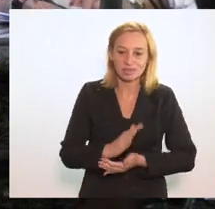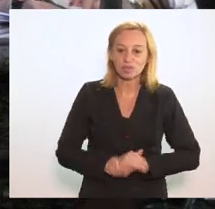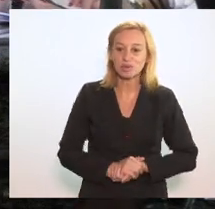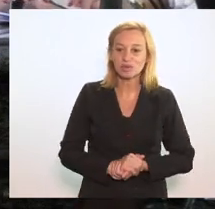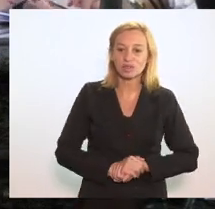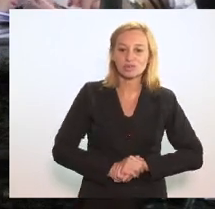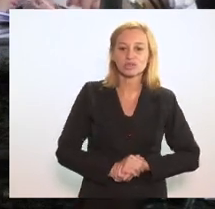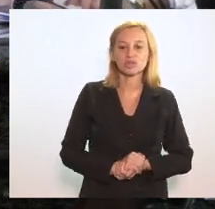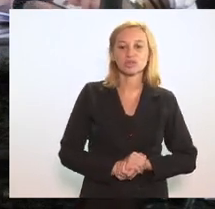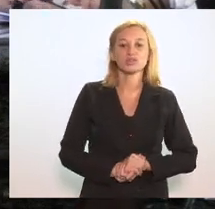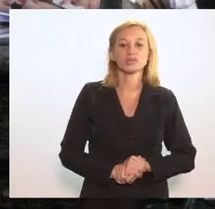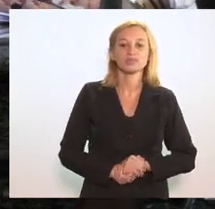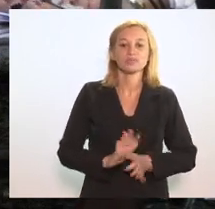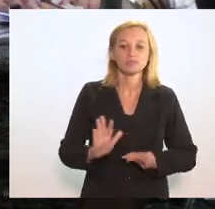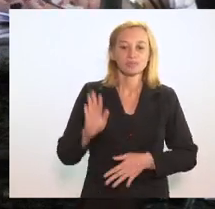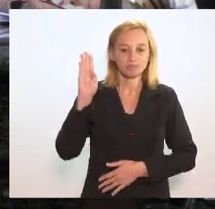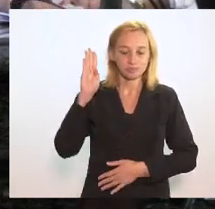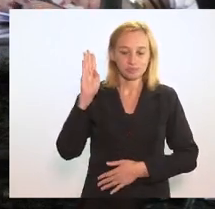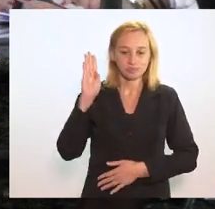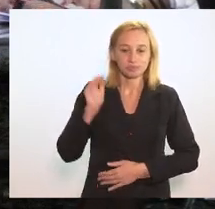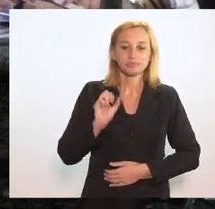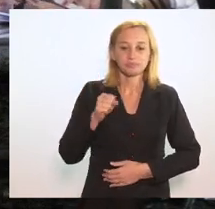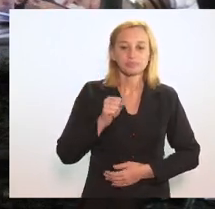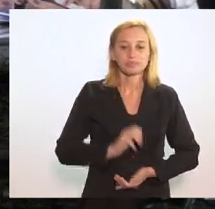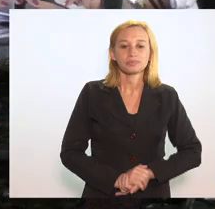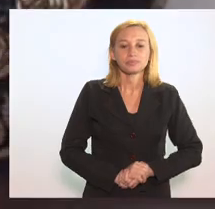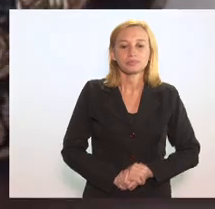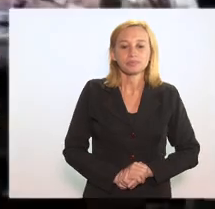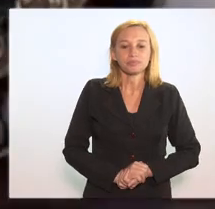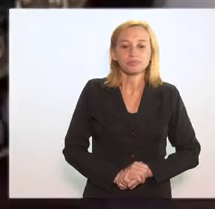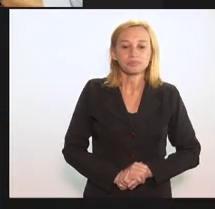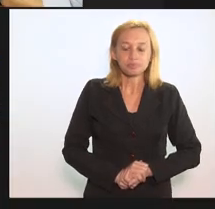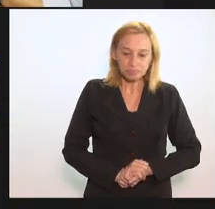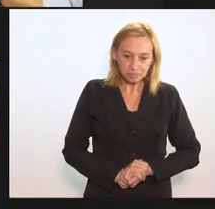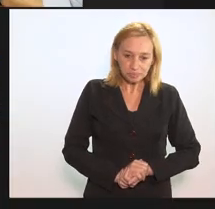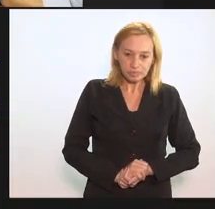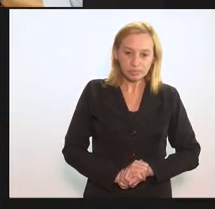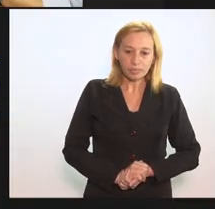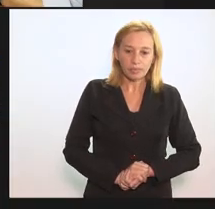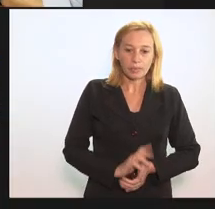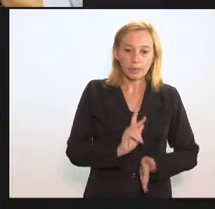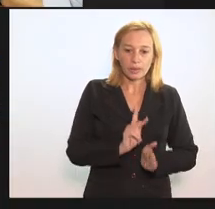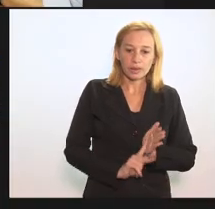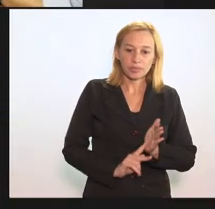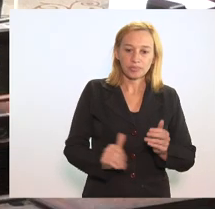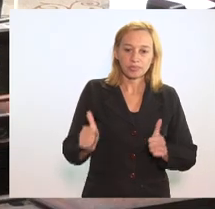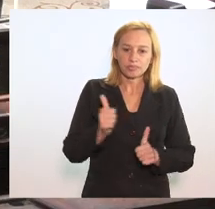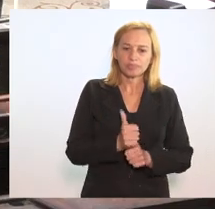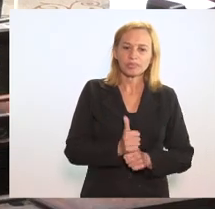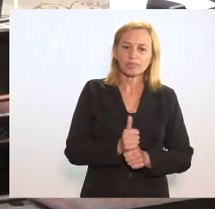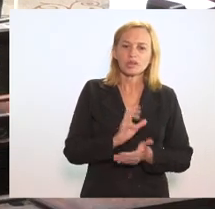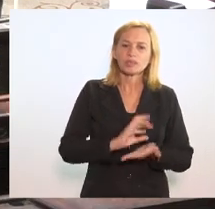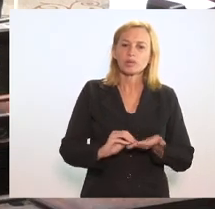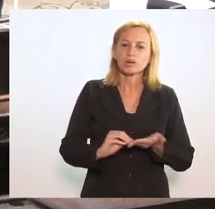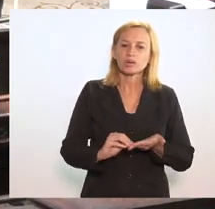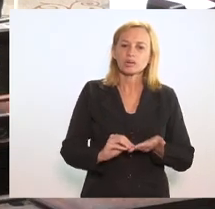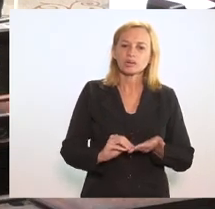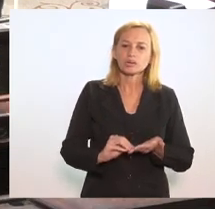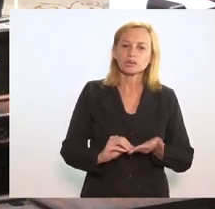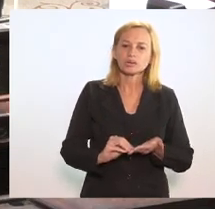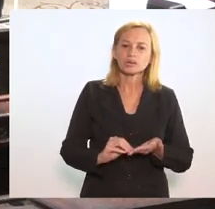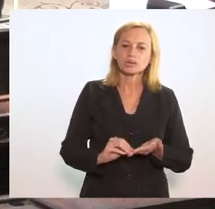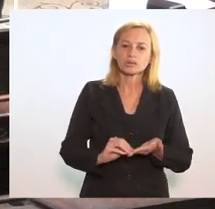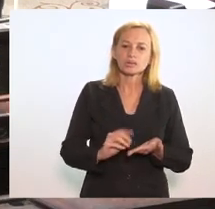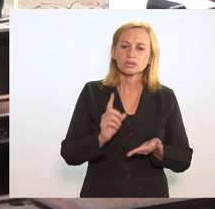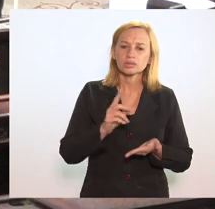aprovados. Presidente. Sim, Alexandre. Presidente, o meu projeto também foi pedido para inclusão na pauta. E Vossa Excelência não